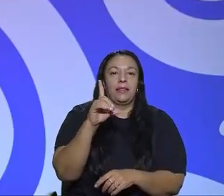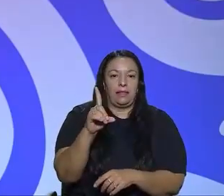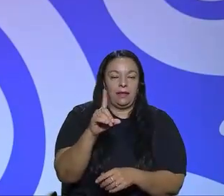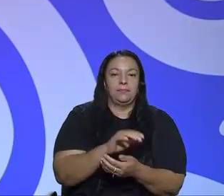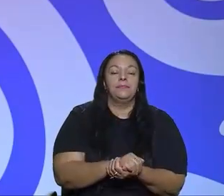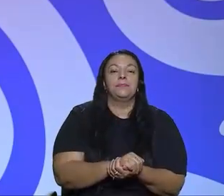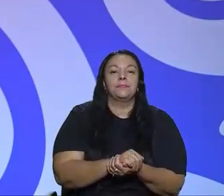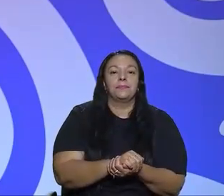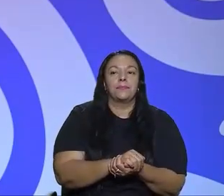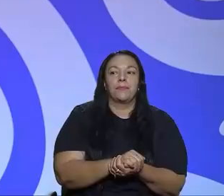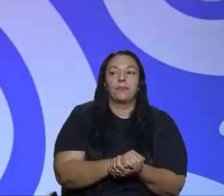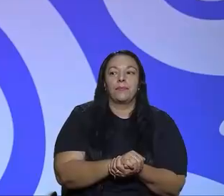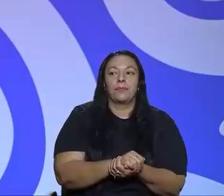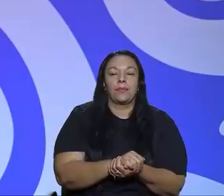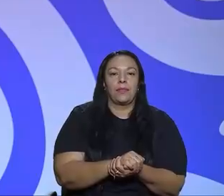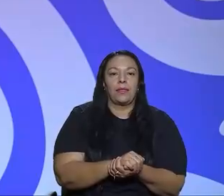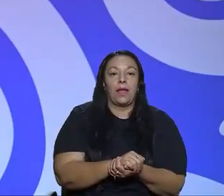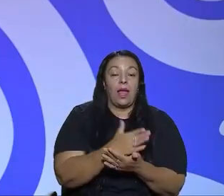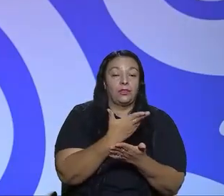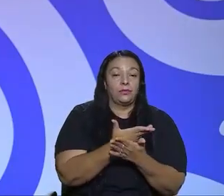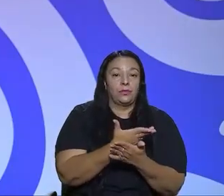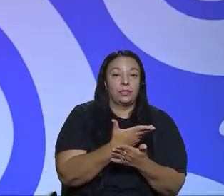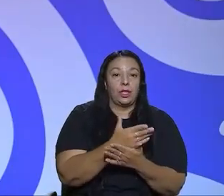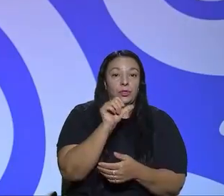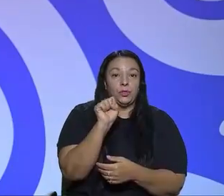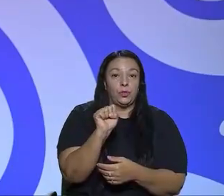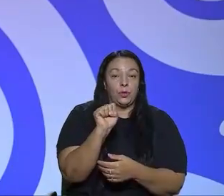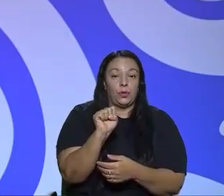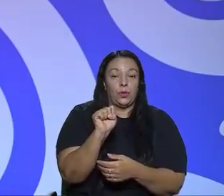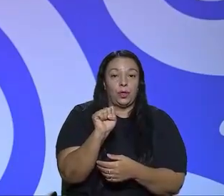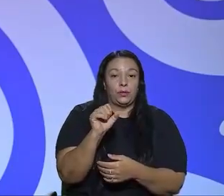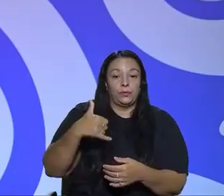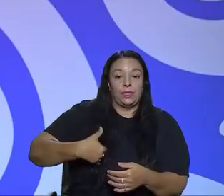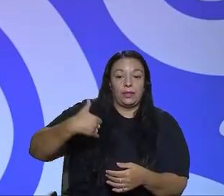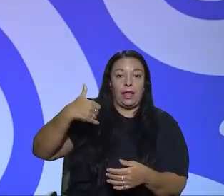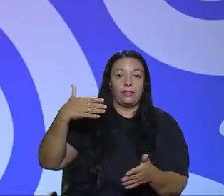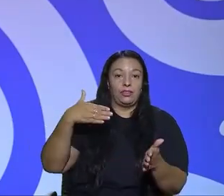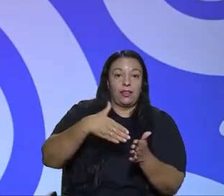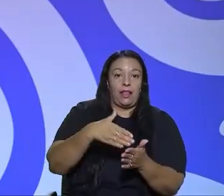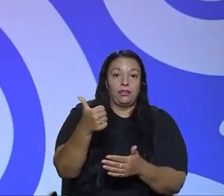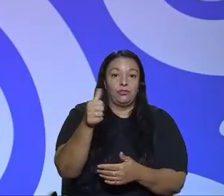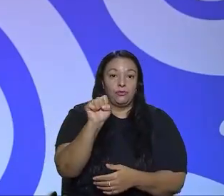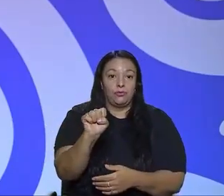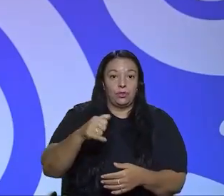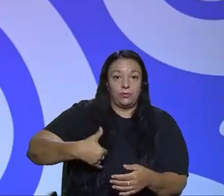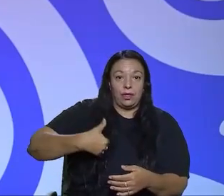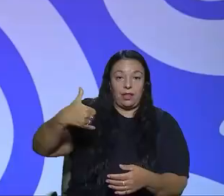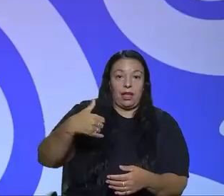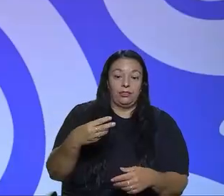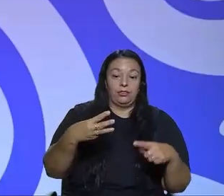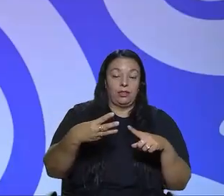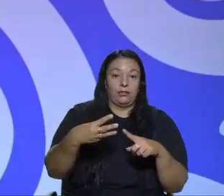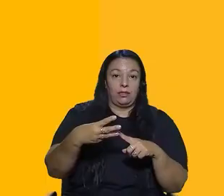com Deficiência, que contempla estudantes de 8 a 18 anos. Começando pelo terceiro